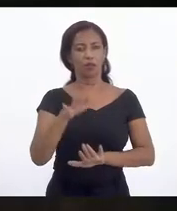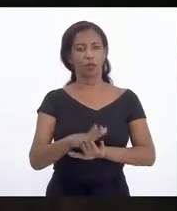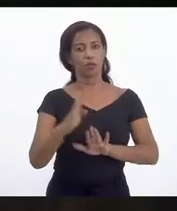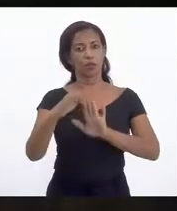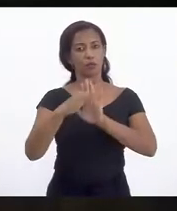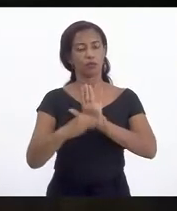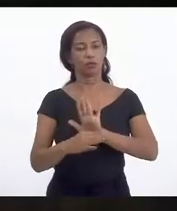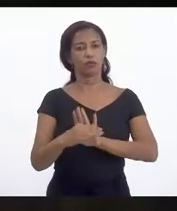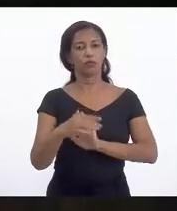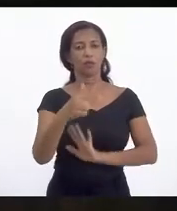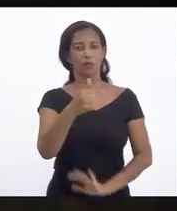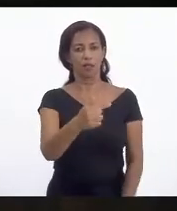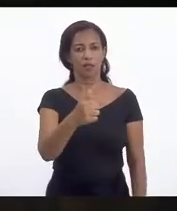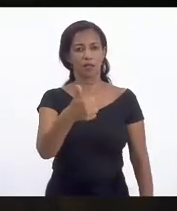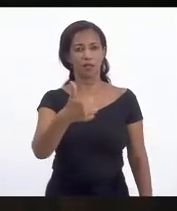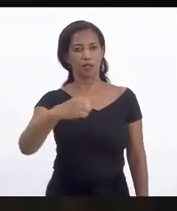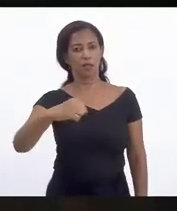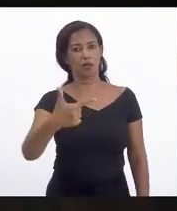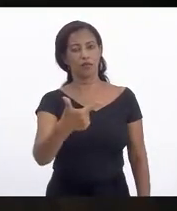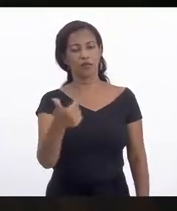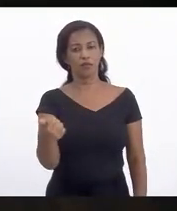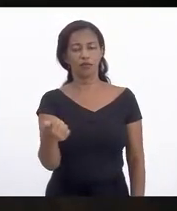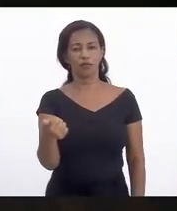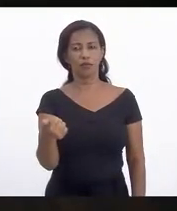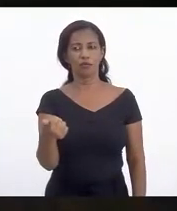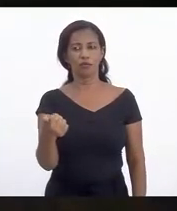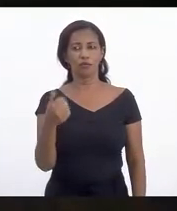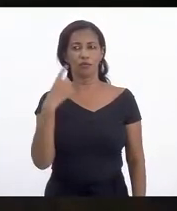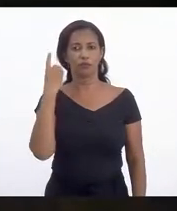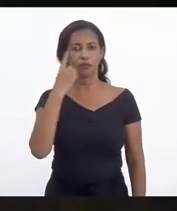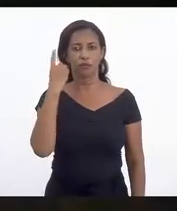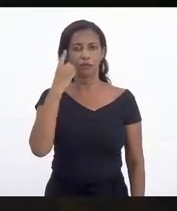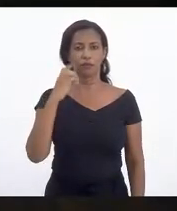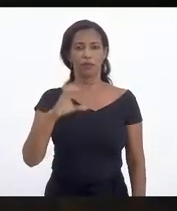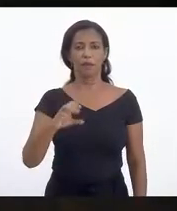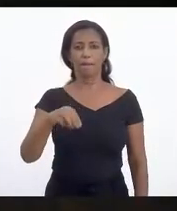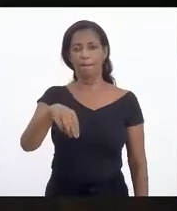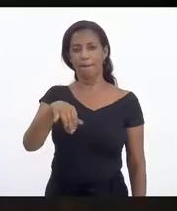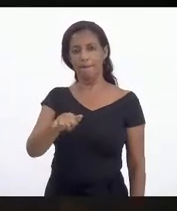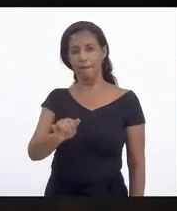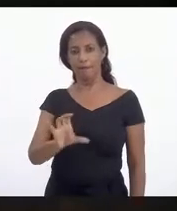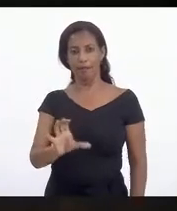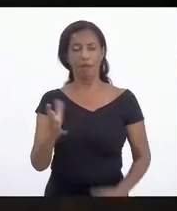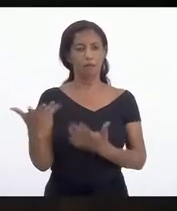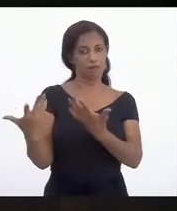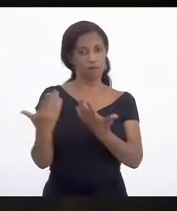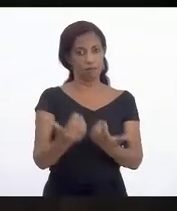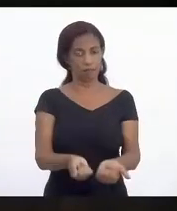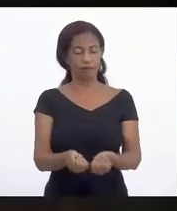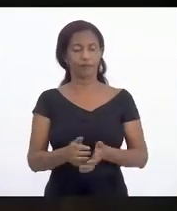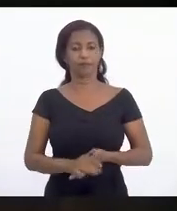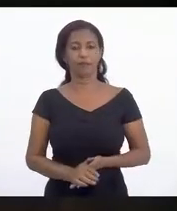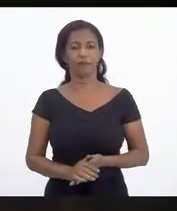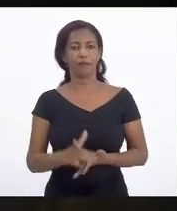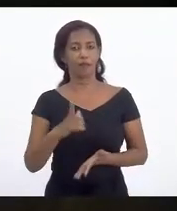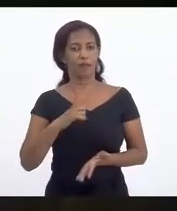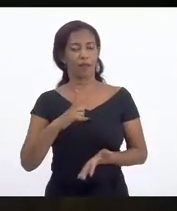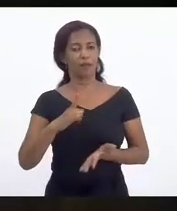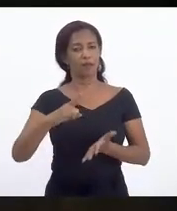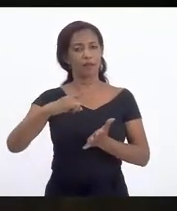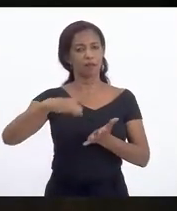o requerimento 719/2021, do deputado Carlos Minkes. Os senhores que aprovam permaneçam como estão, aprovada. Há sobre a